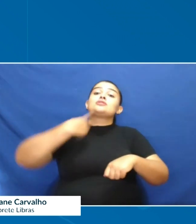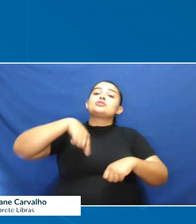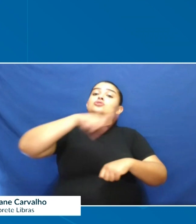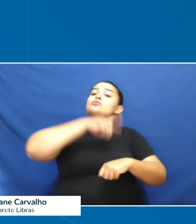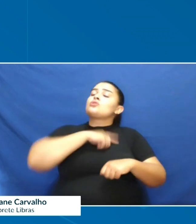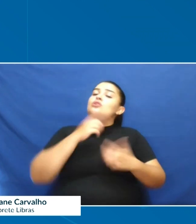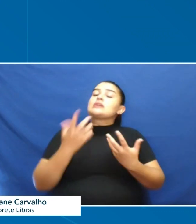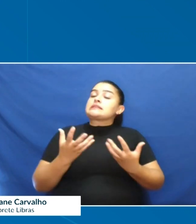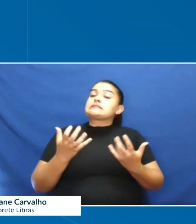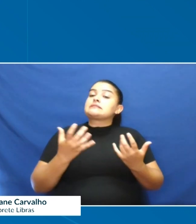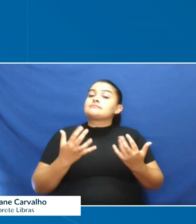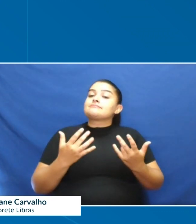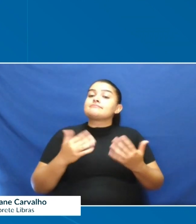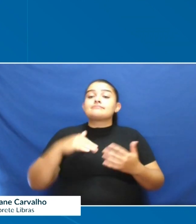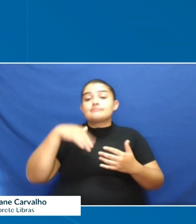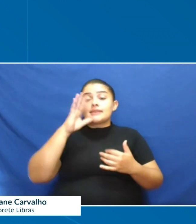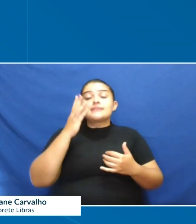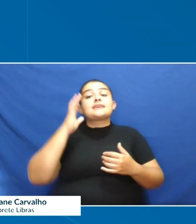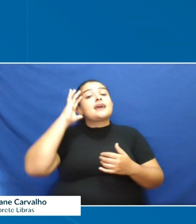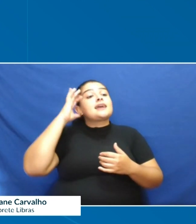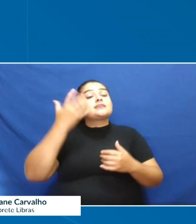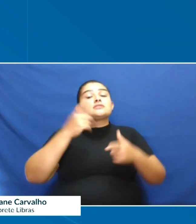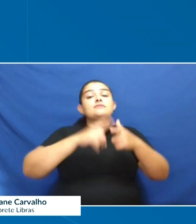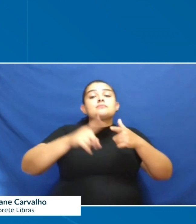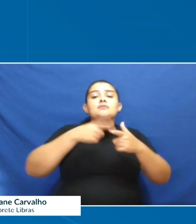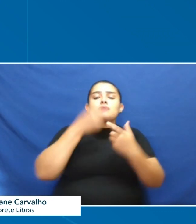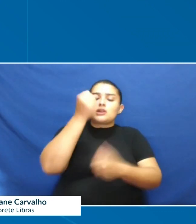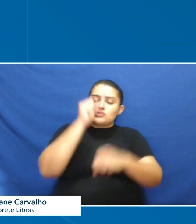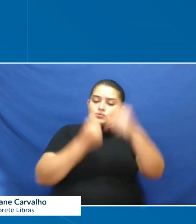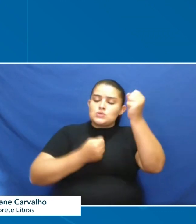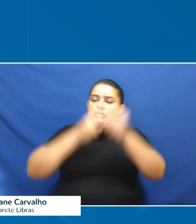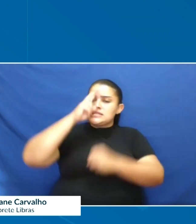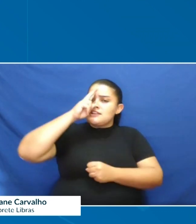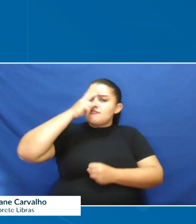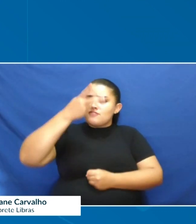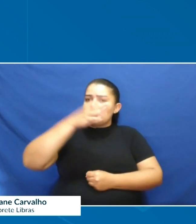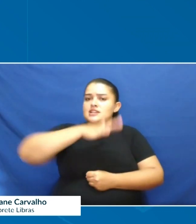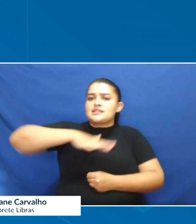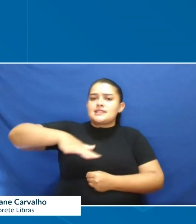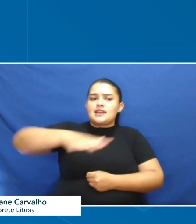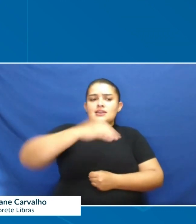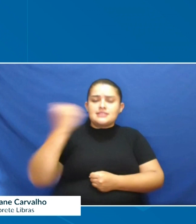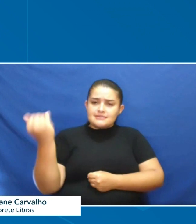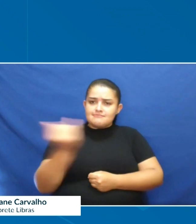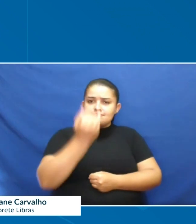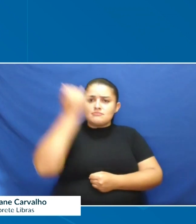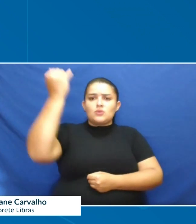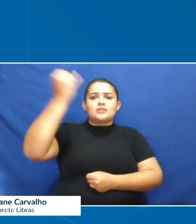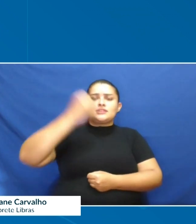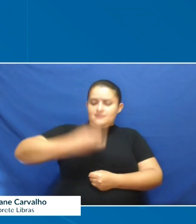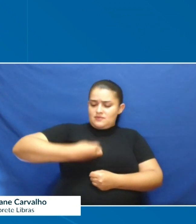consiga cada vez mais ter uma indústria forte, sobretudo no essencial, naquilo que pode agregar